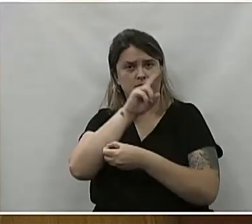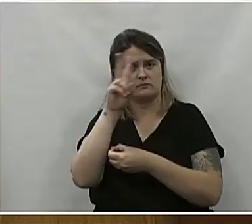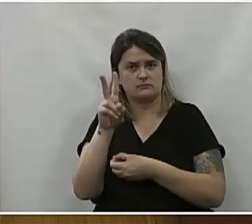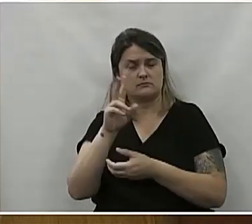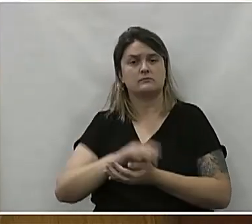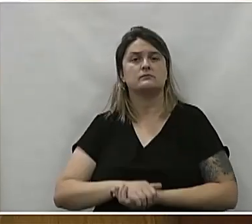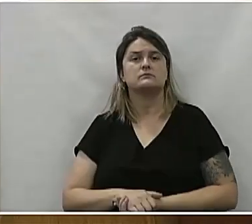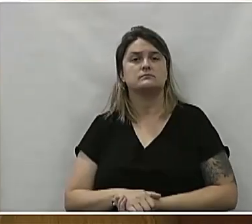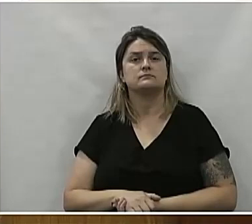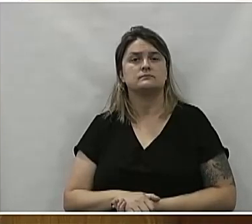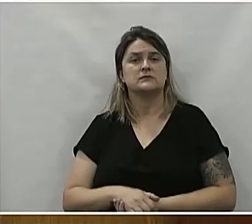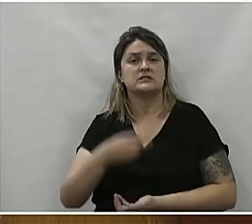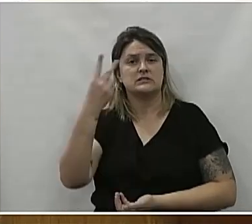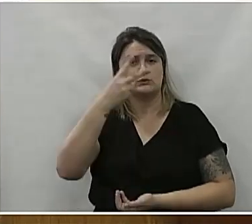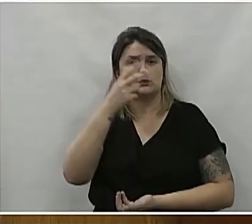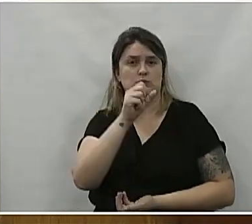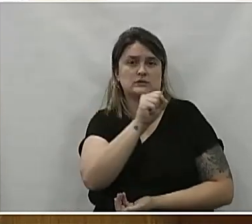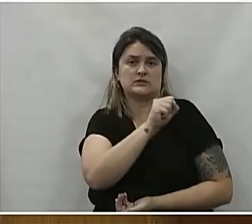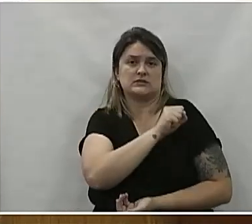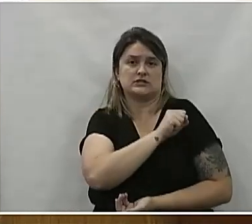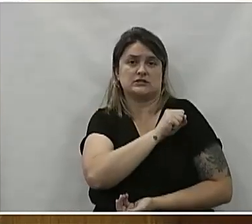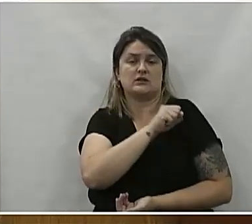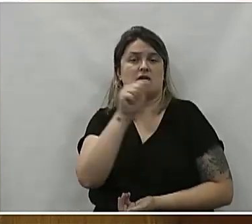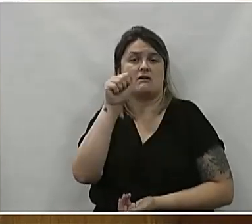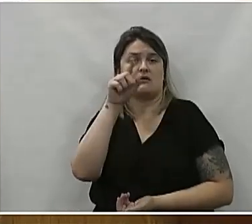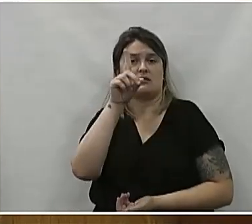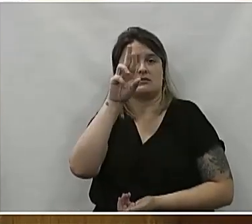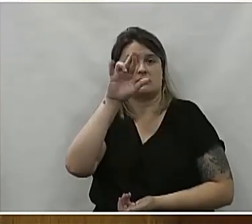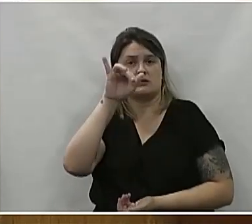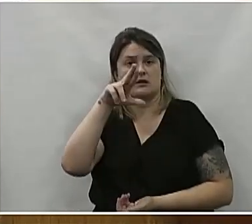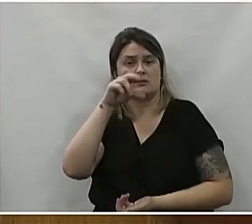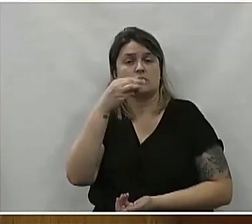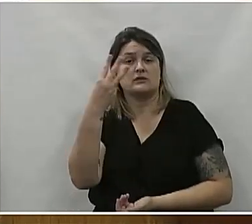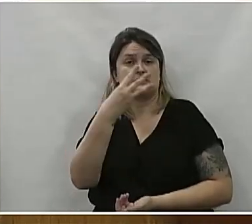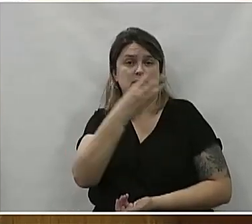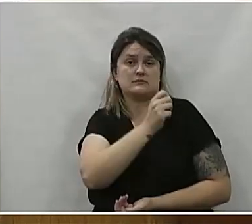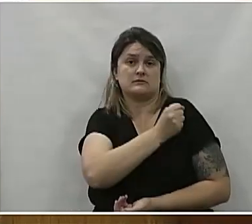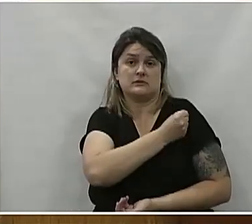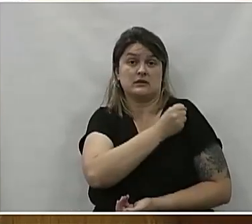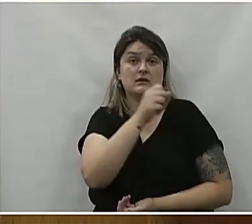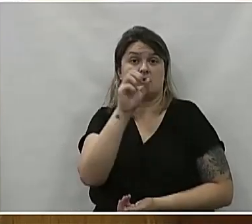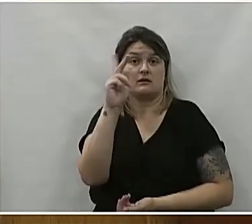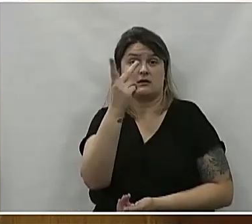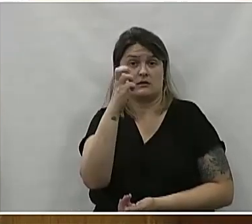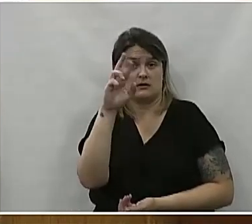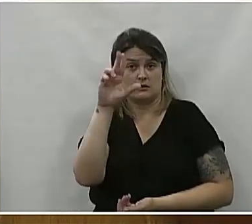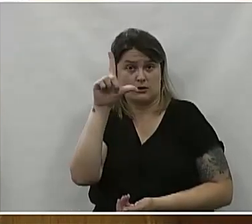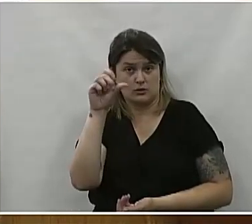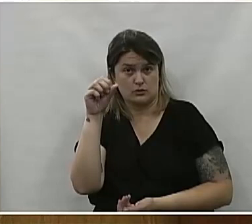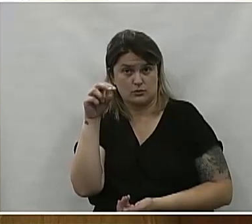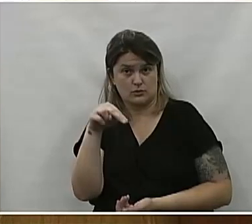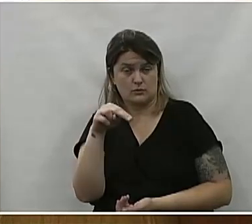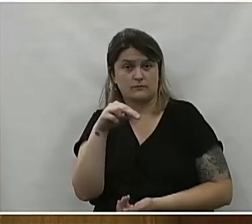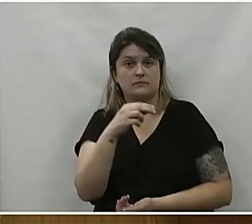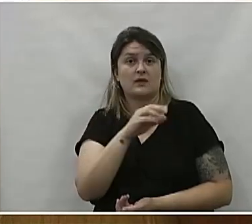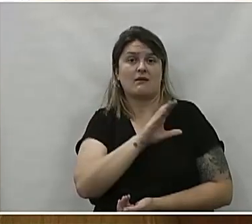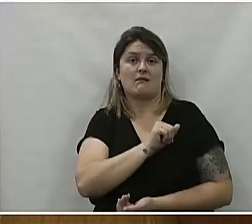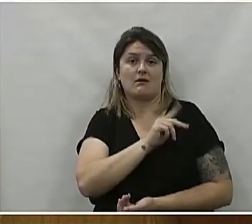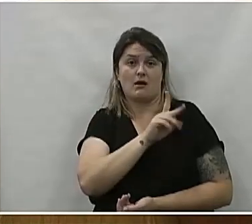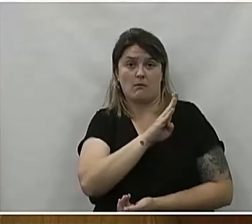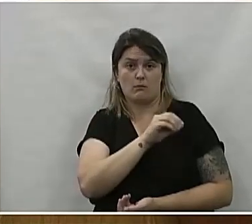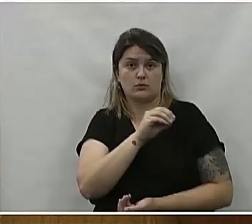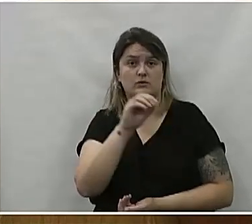O segundo Sargento Adriano Francoski Terceiro Sargento Erlon César Siqueira Cabo